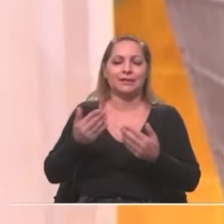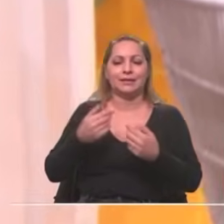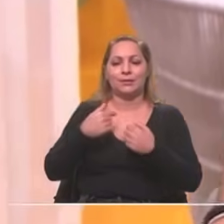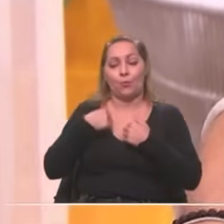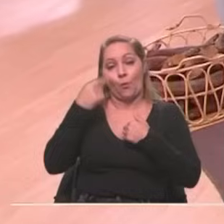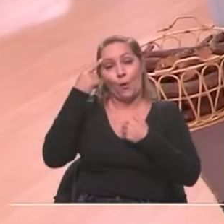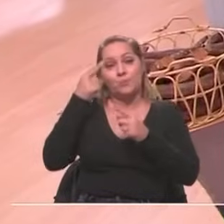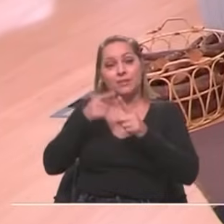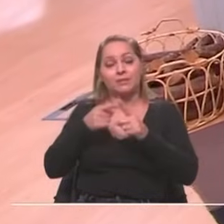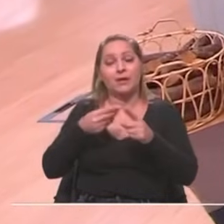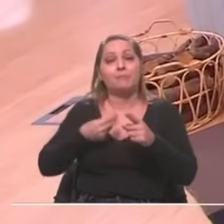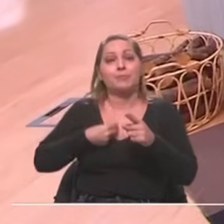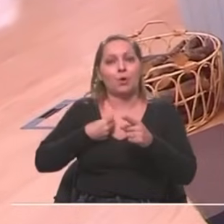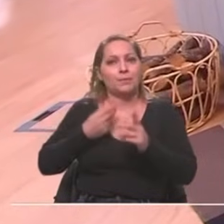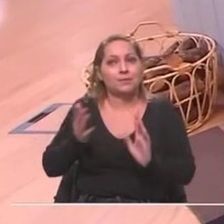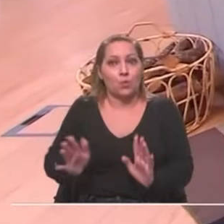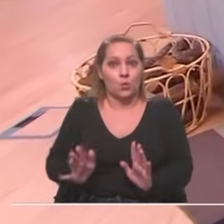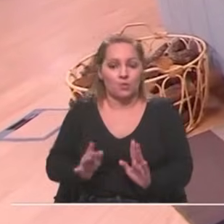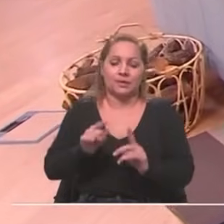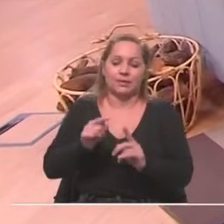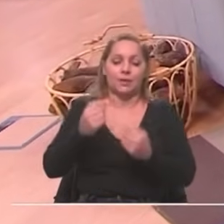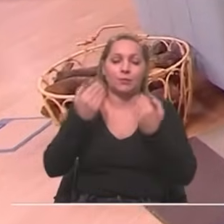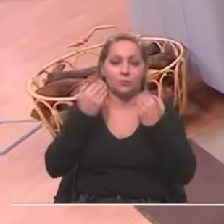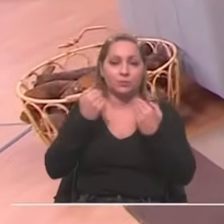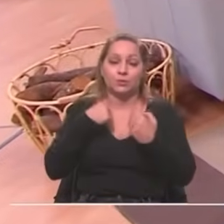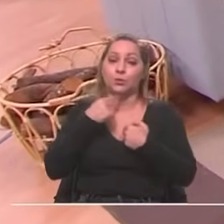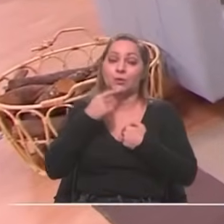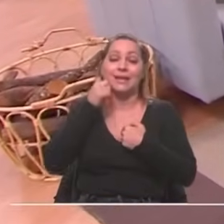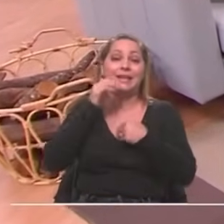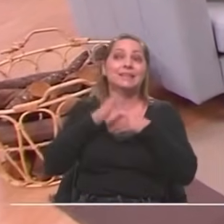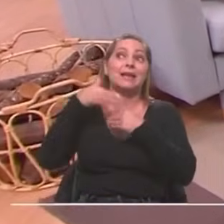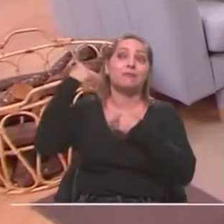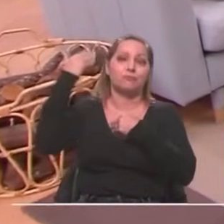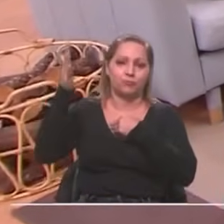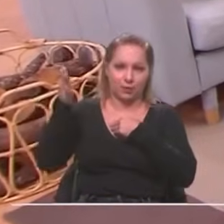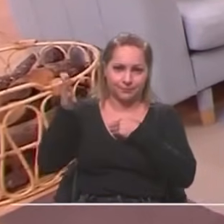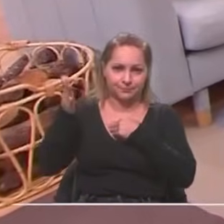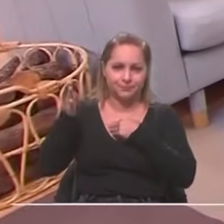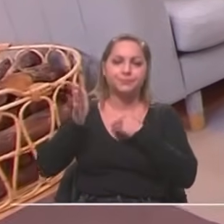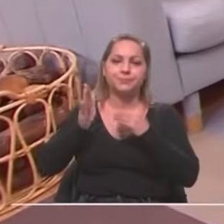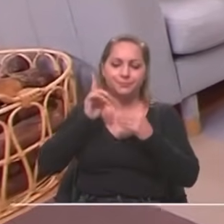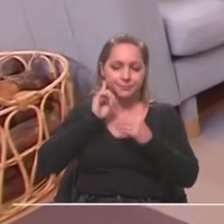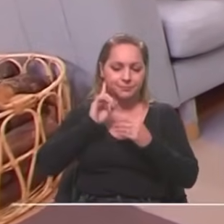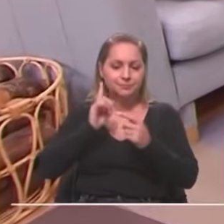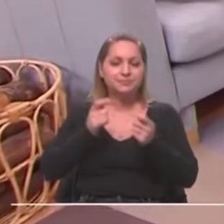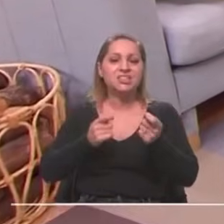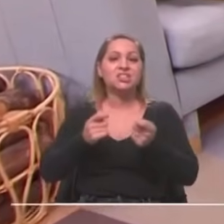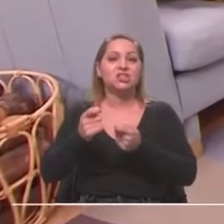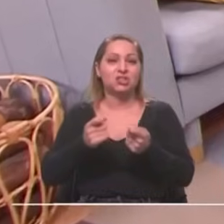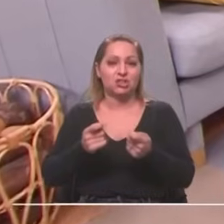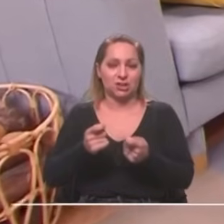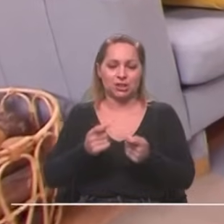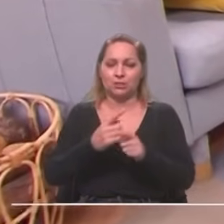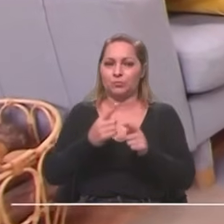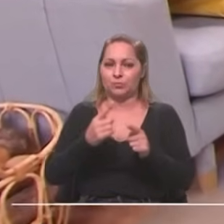De despreocupar, que acho que isto é uma mensagem que também dou a quem está lá fora. E façam sempre esta gestão, porque